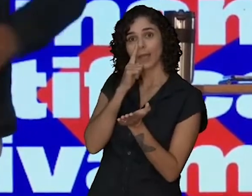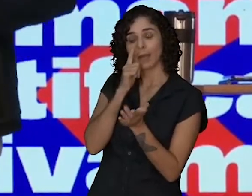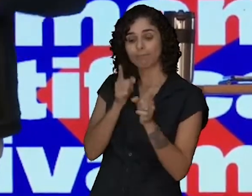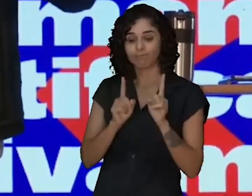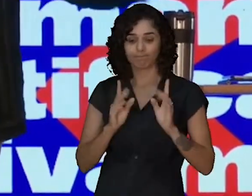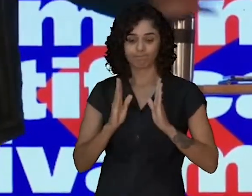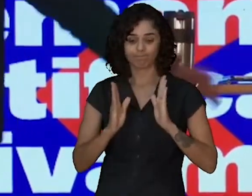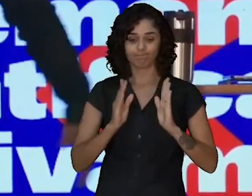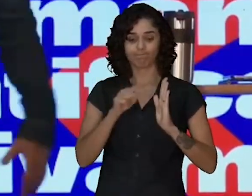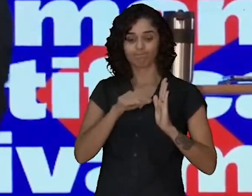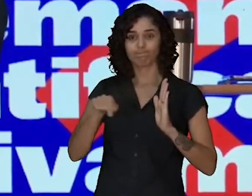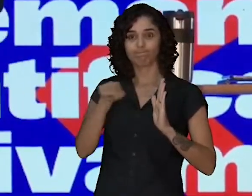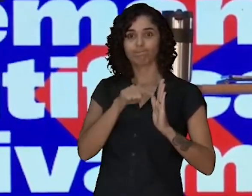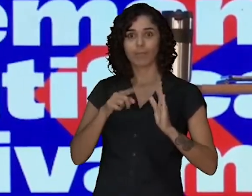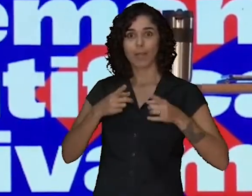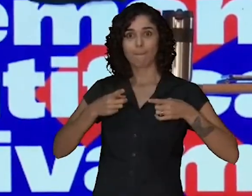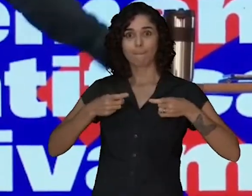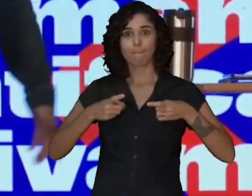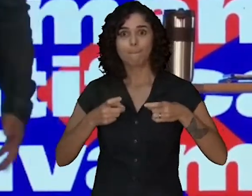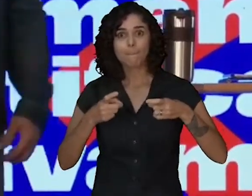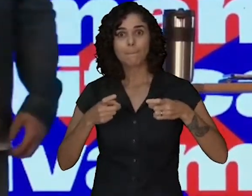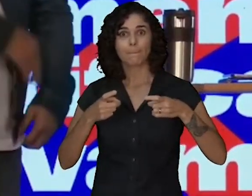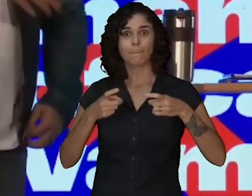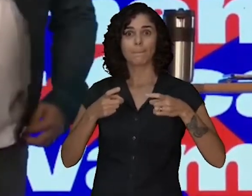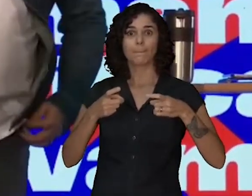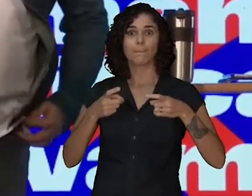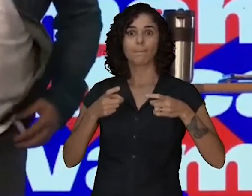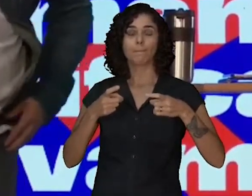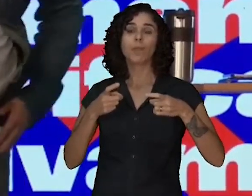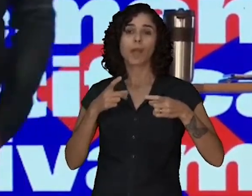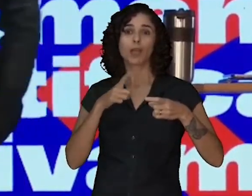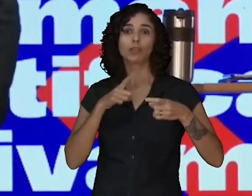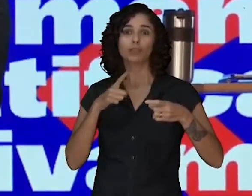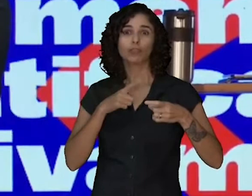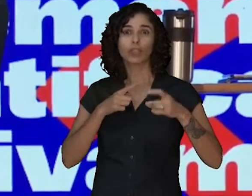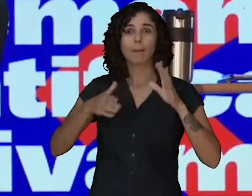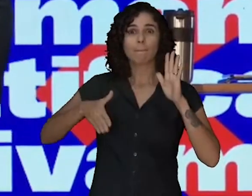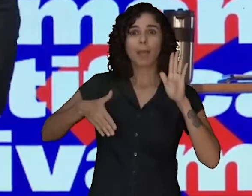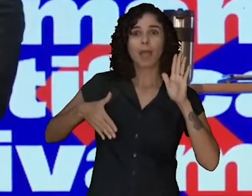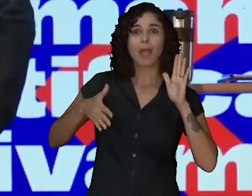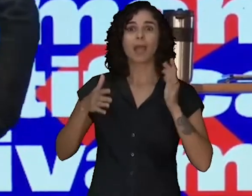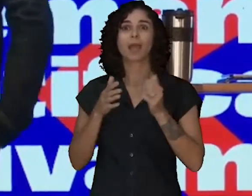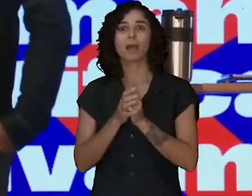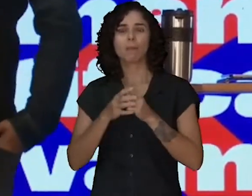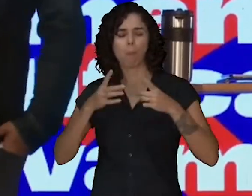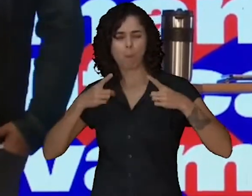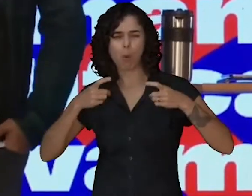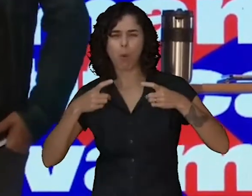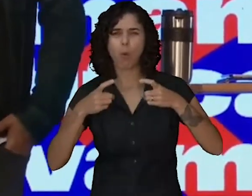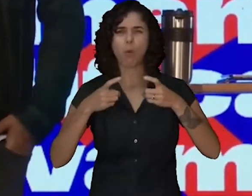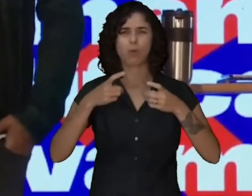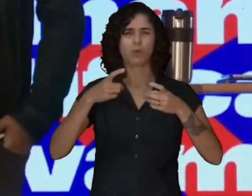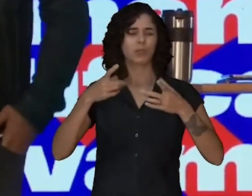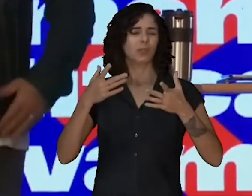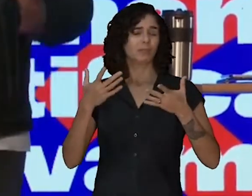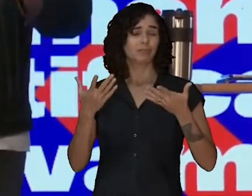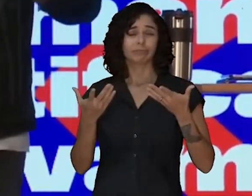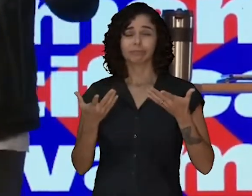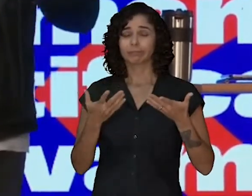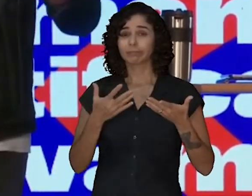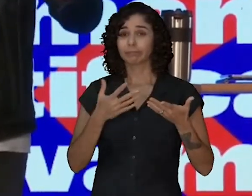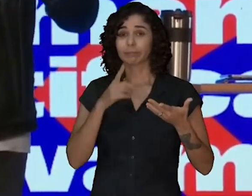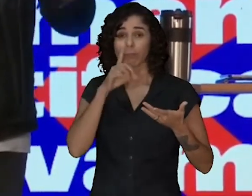disputas tribais e tinha rebeldes dos dois lados e tiroteios. E